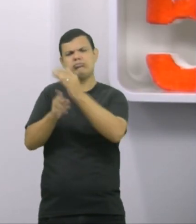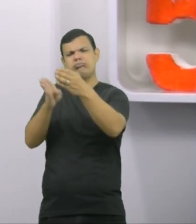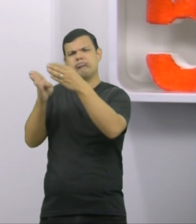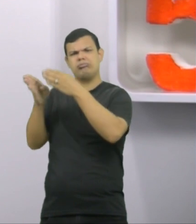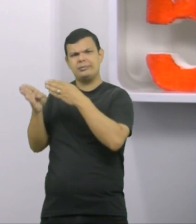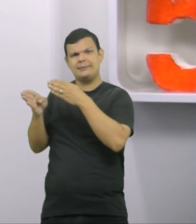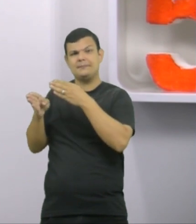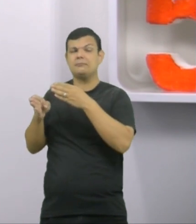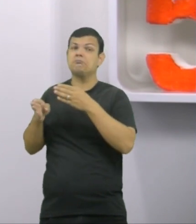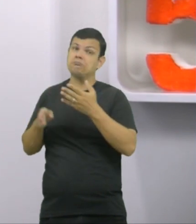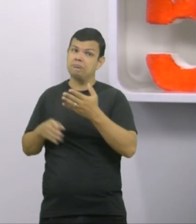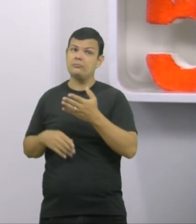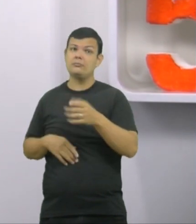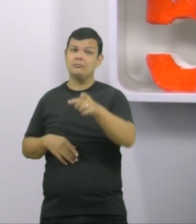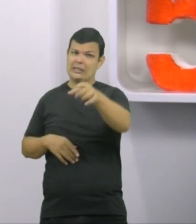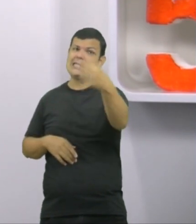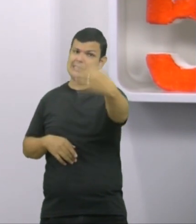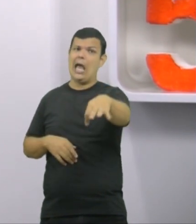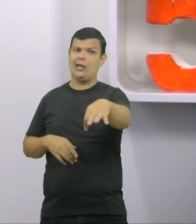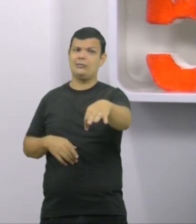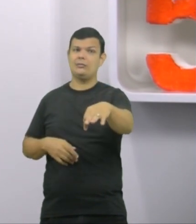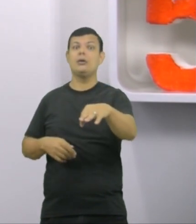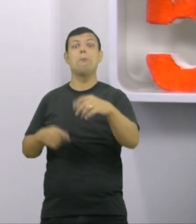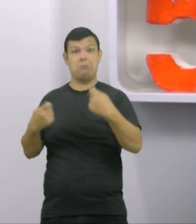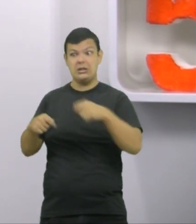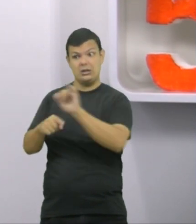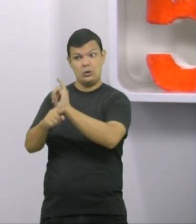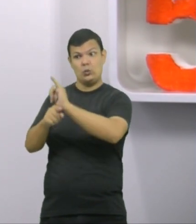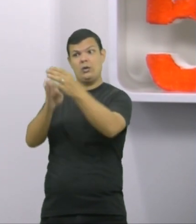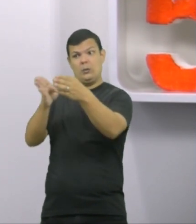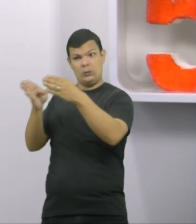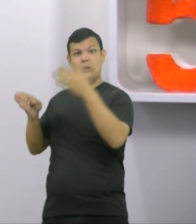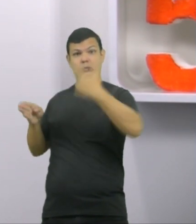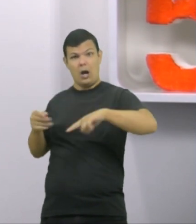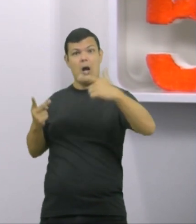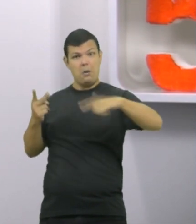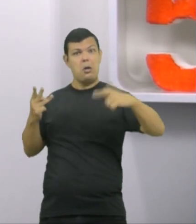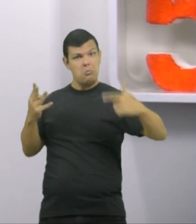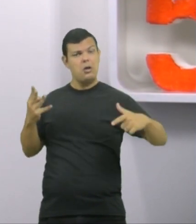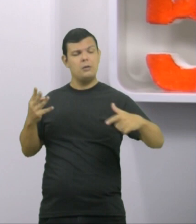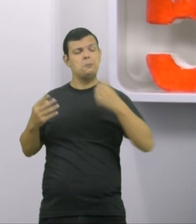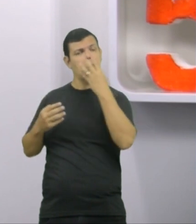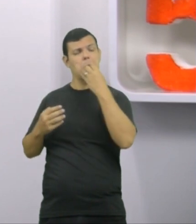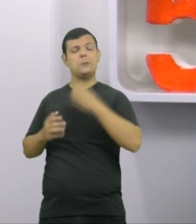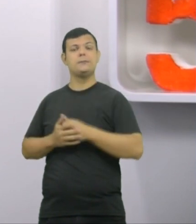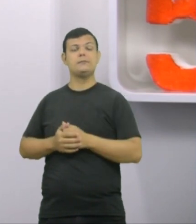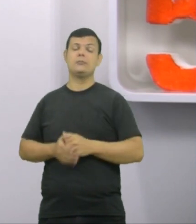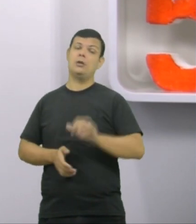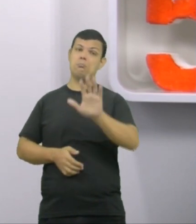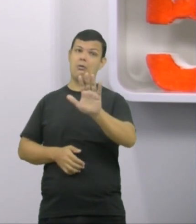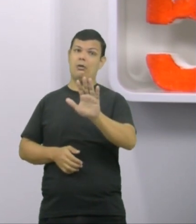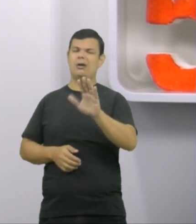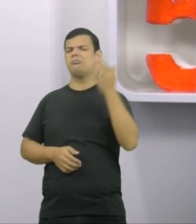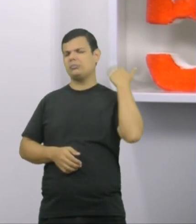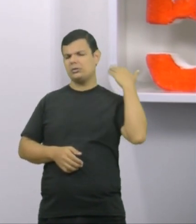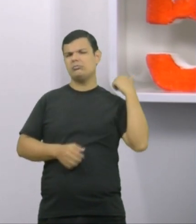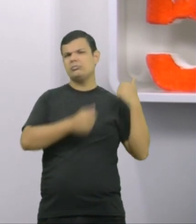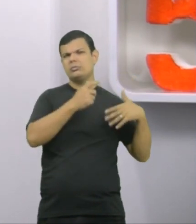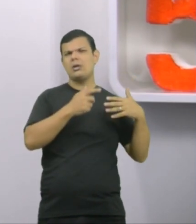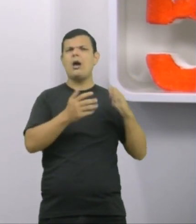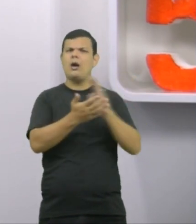E eu vou te dizer que você está completamente certo e faça isso sempre que você puder, tá? Mas olha só, durante as aulas anteriores, eu